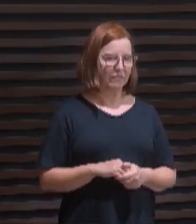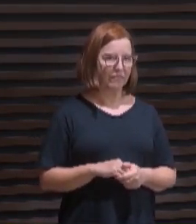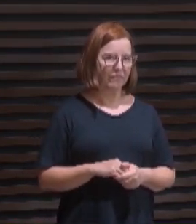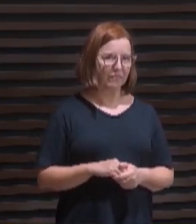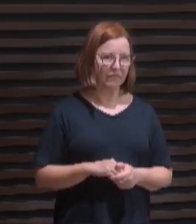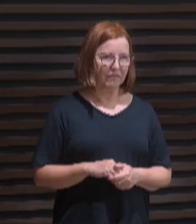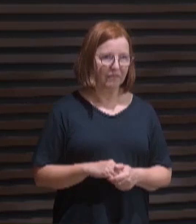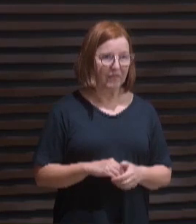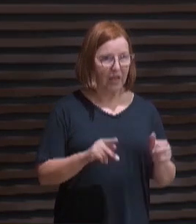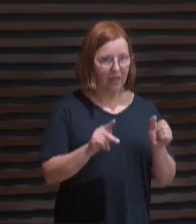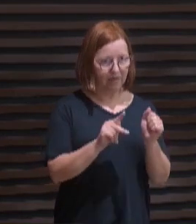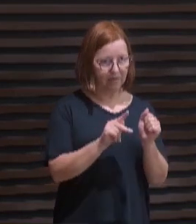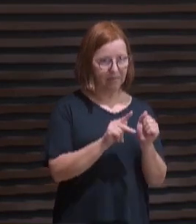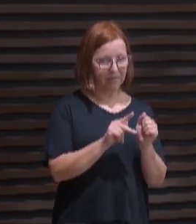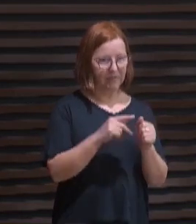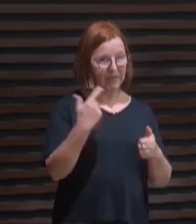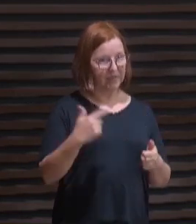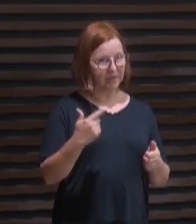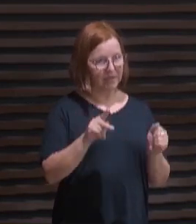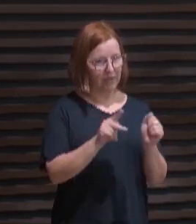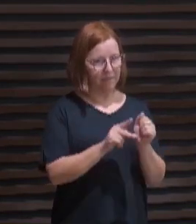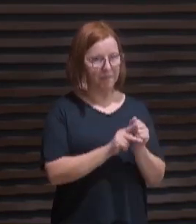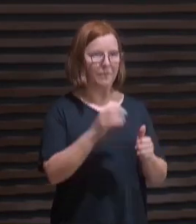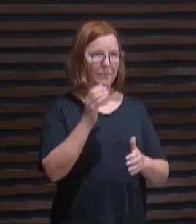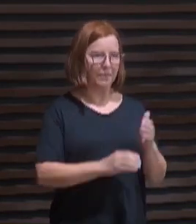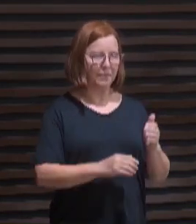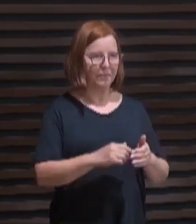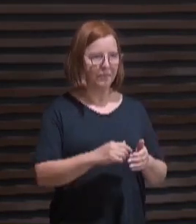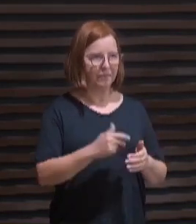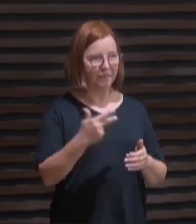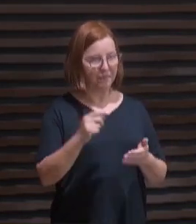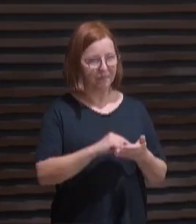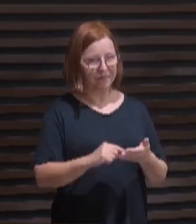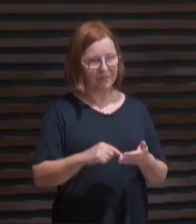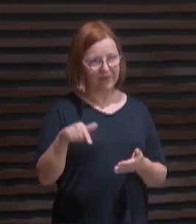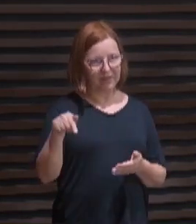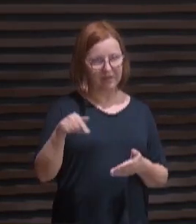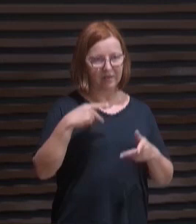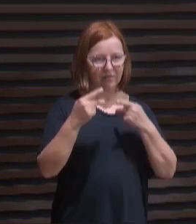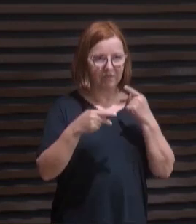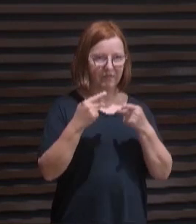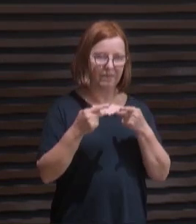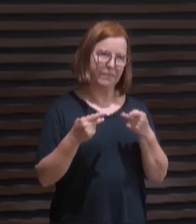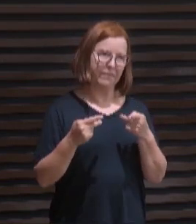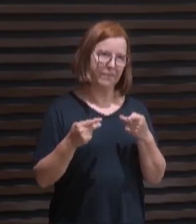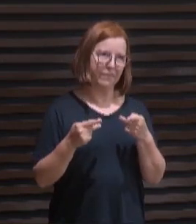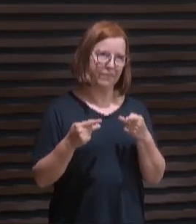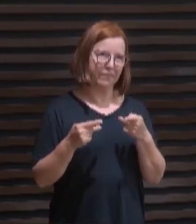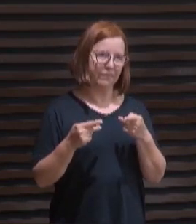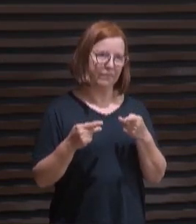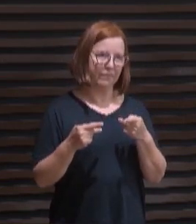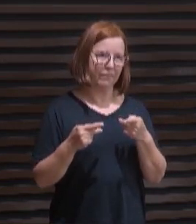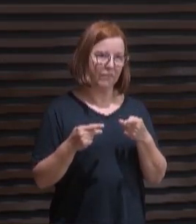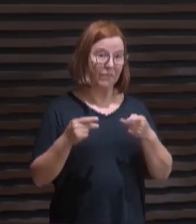E Pedro ainda também, 2 Pedro capítulo 3, versículo 7, ele vai falar sobre isso. Ora,